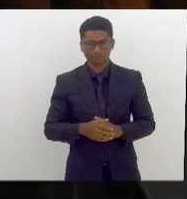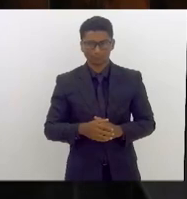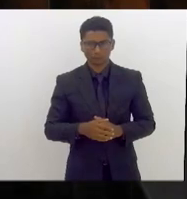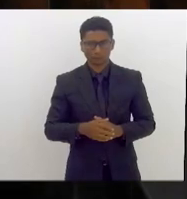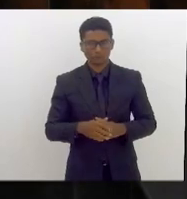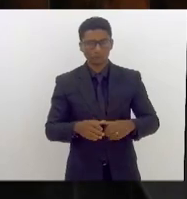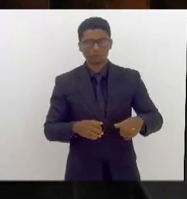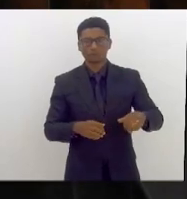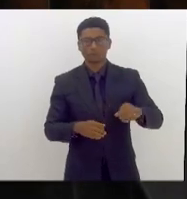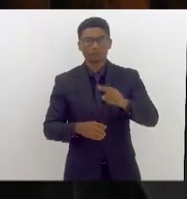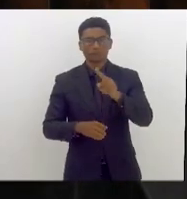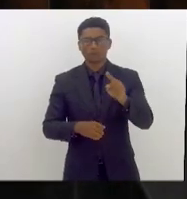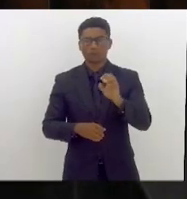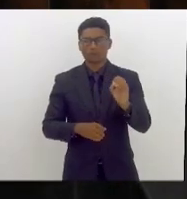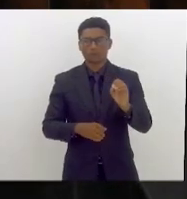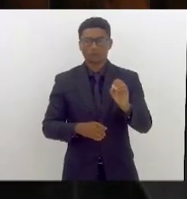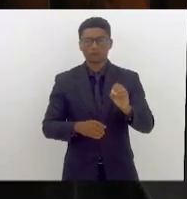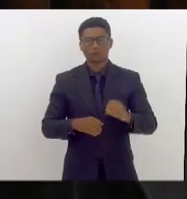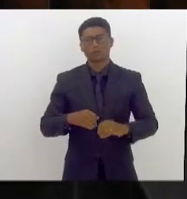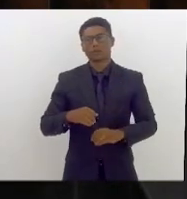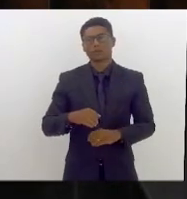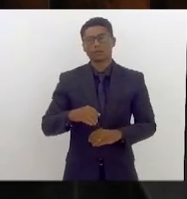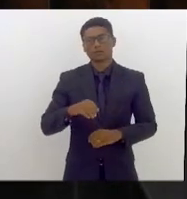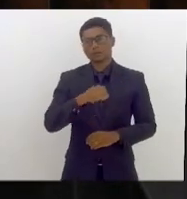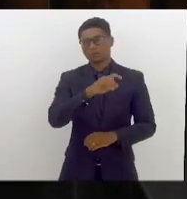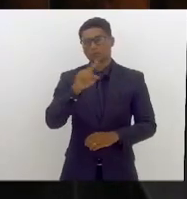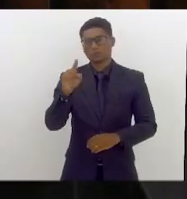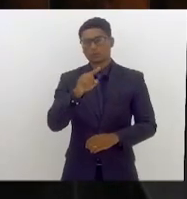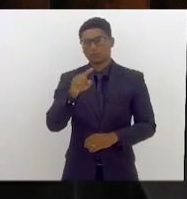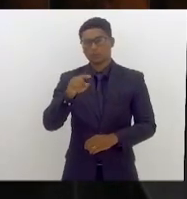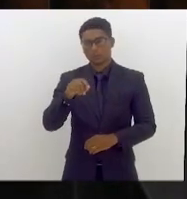Zona Norte, Zona Oeste e Baixada Fluminense,